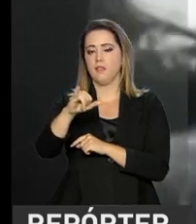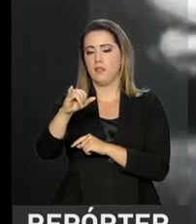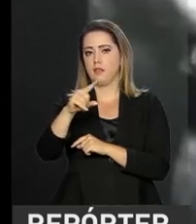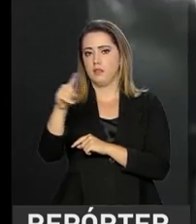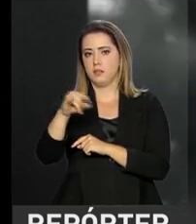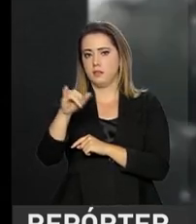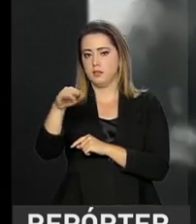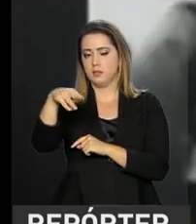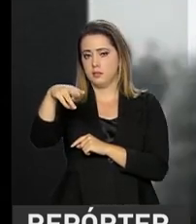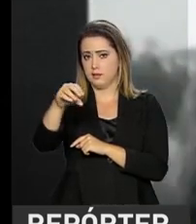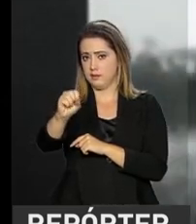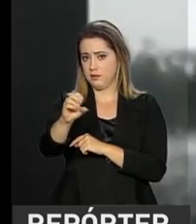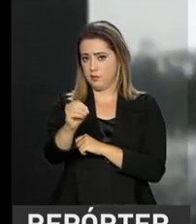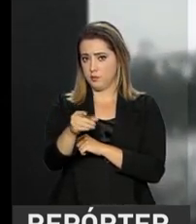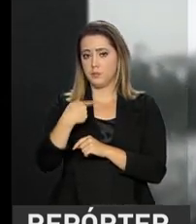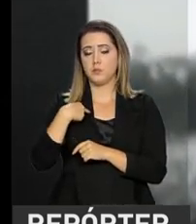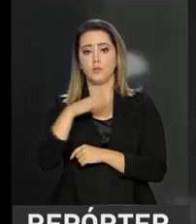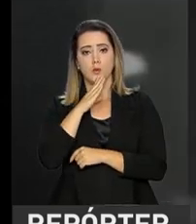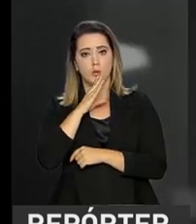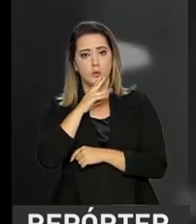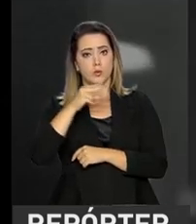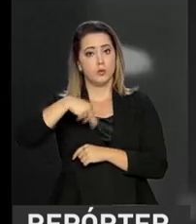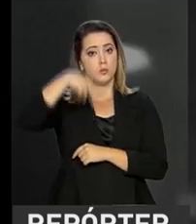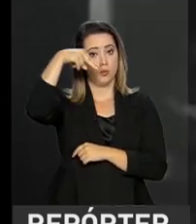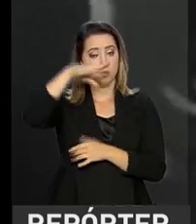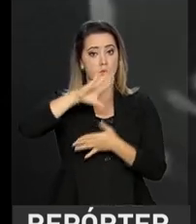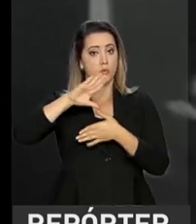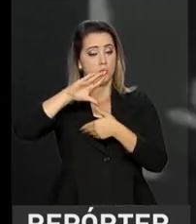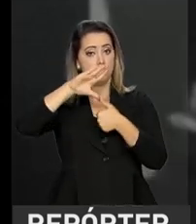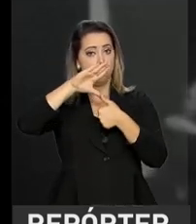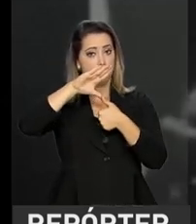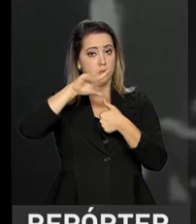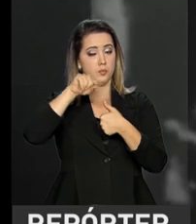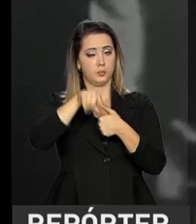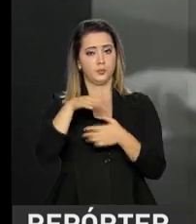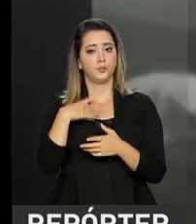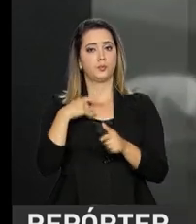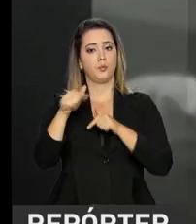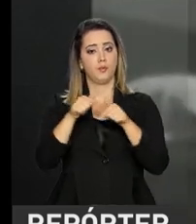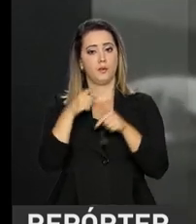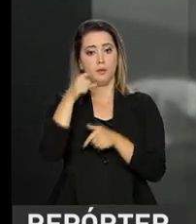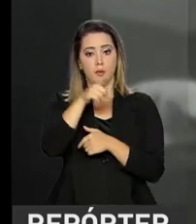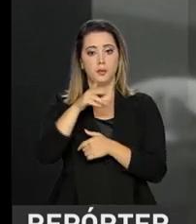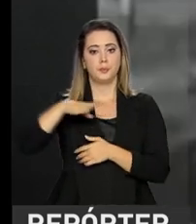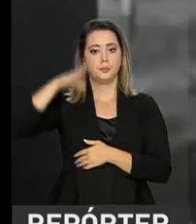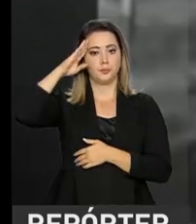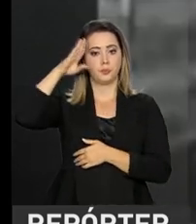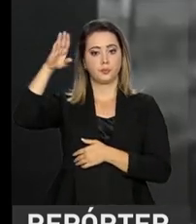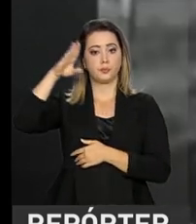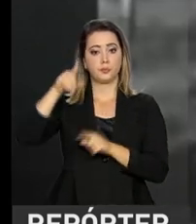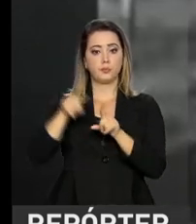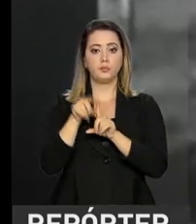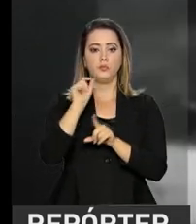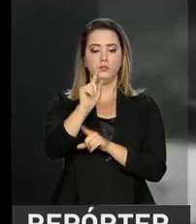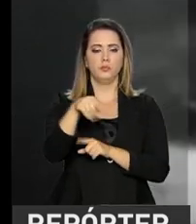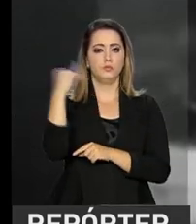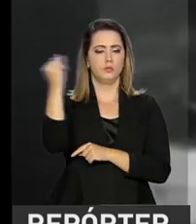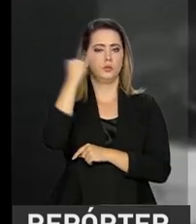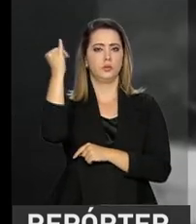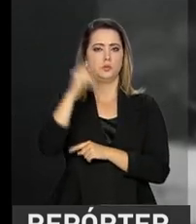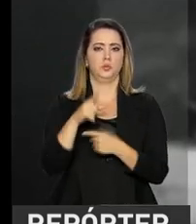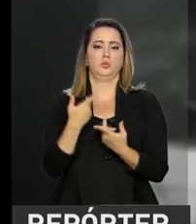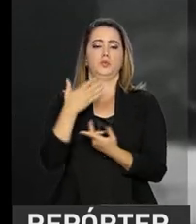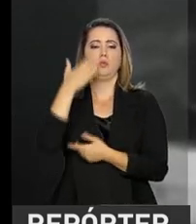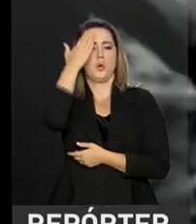pelos comandantes norte americanos um papel dos pracinhas foi fundamental não sei se todos eles